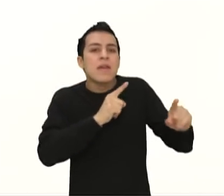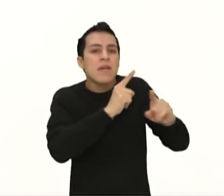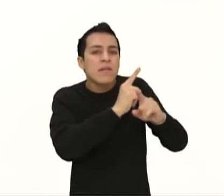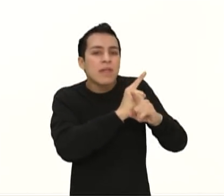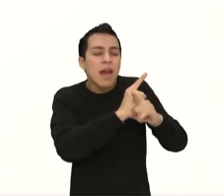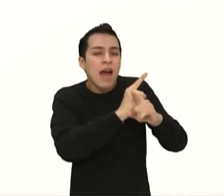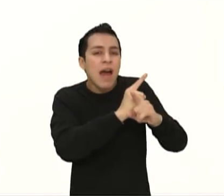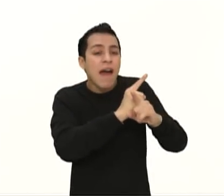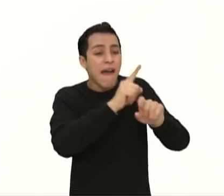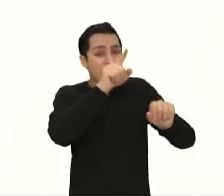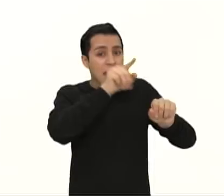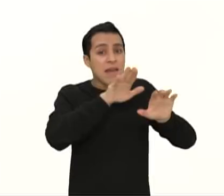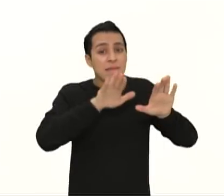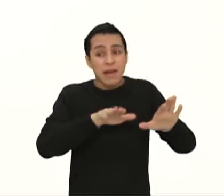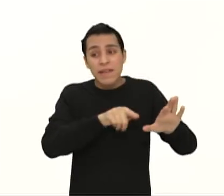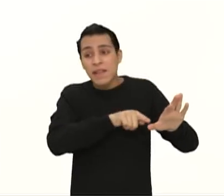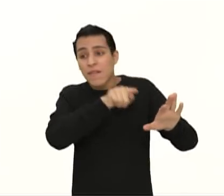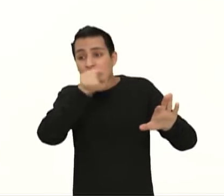campo. Isso mesmo.